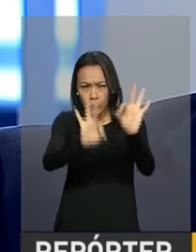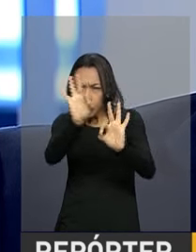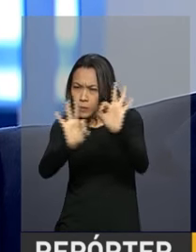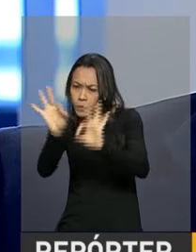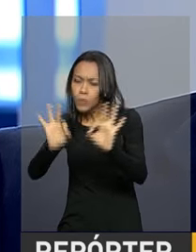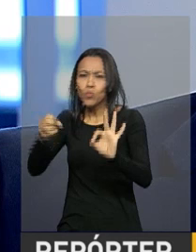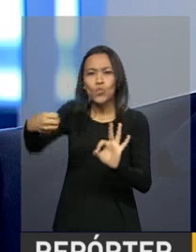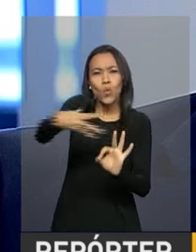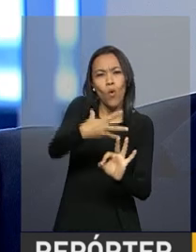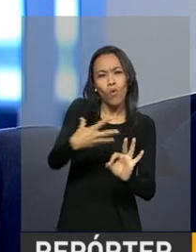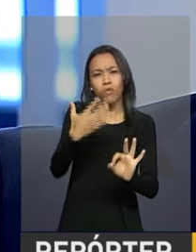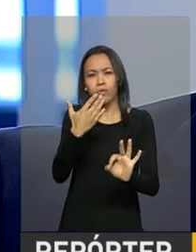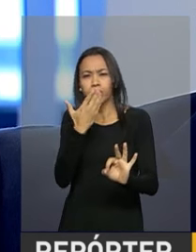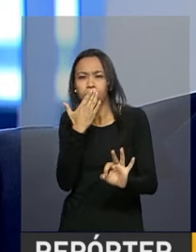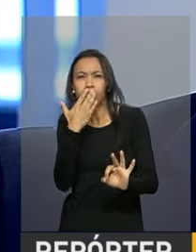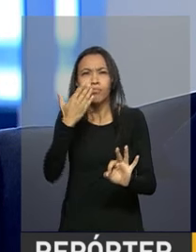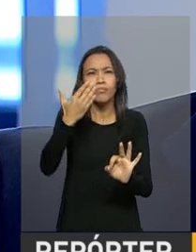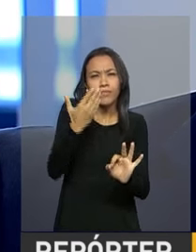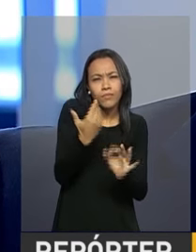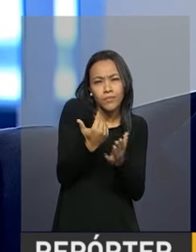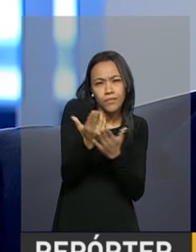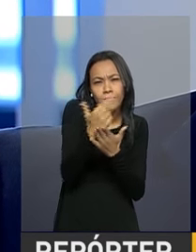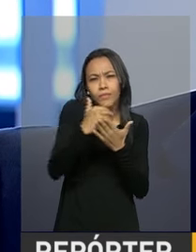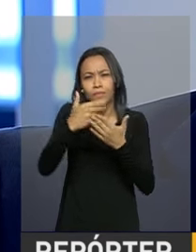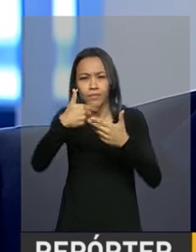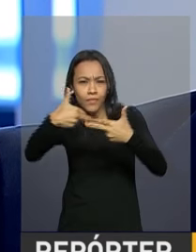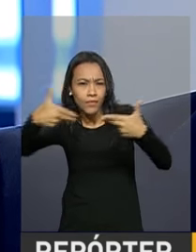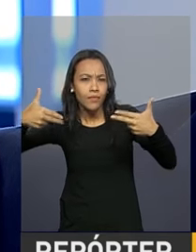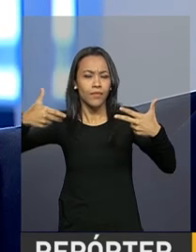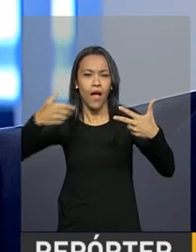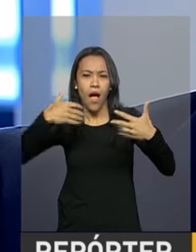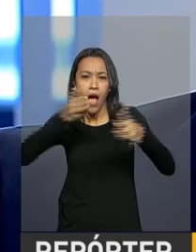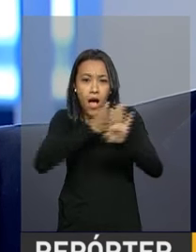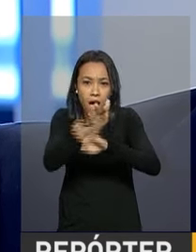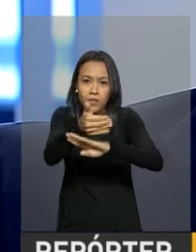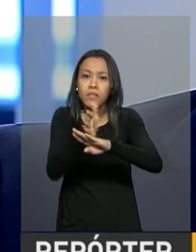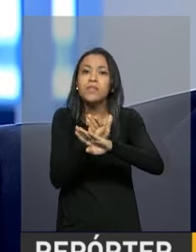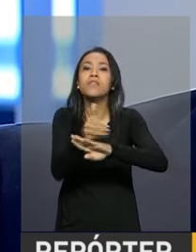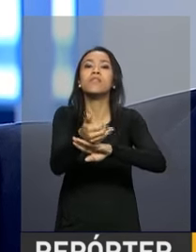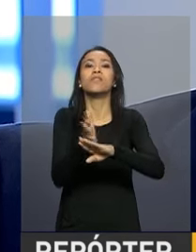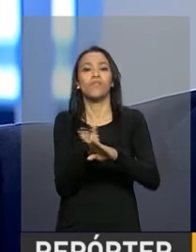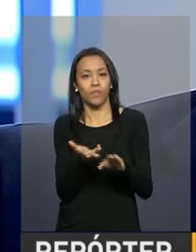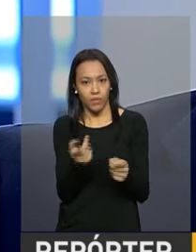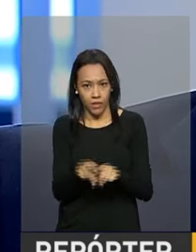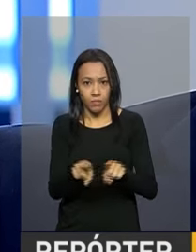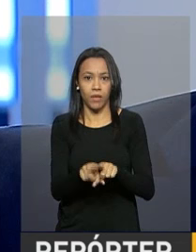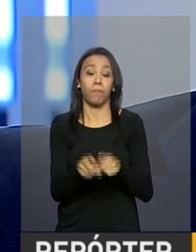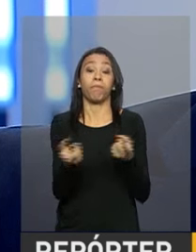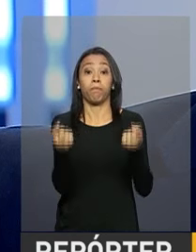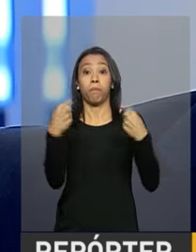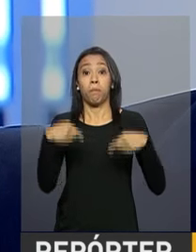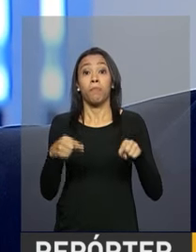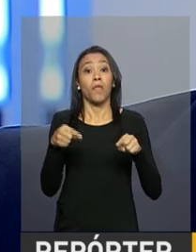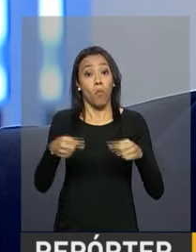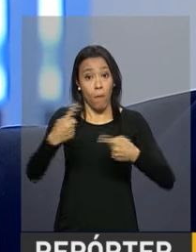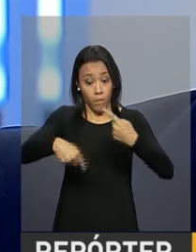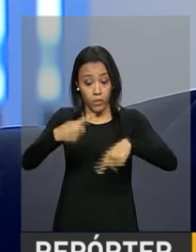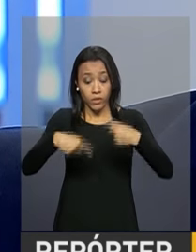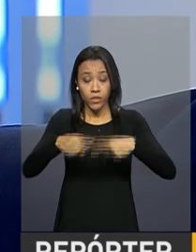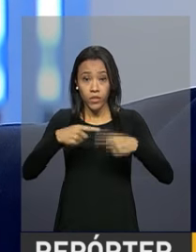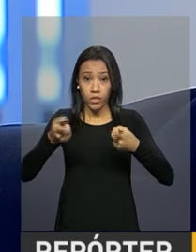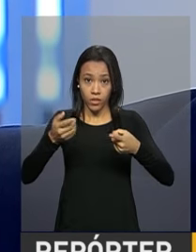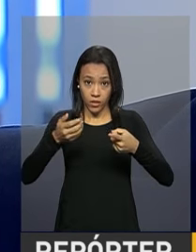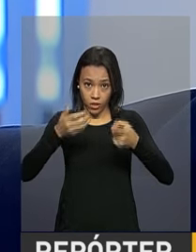um novo portal que é mais fácil mais acessível e com mais informações ao cidadão e também uma política de trazer a lei de acesso à